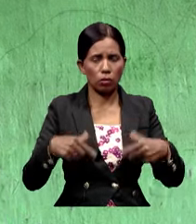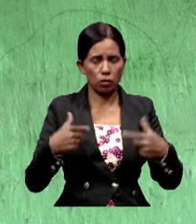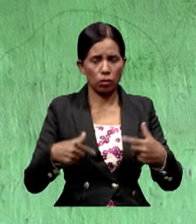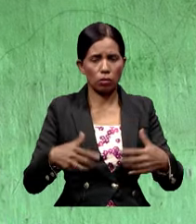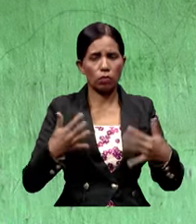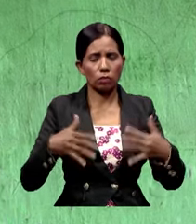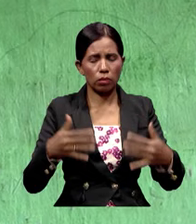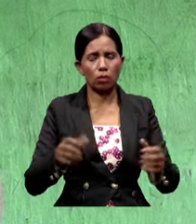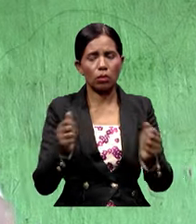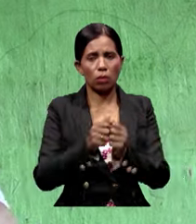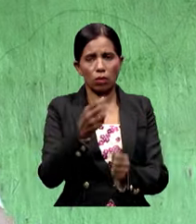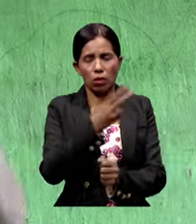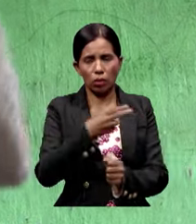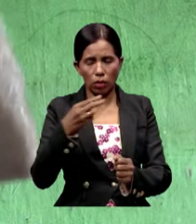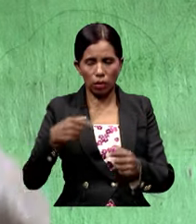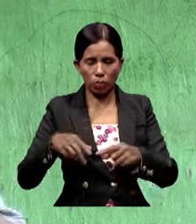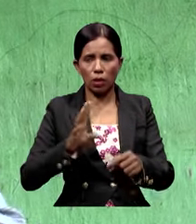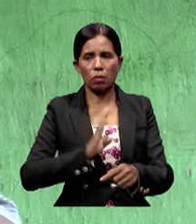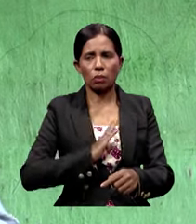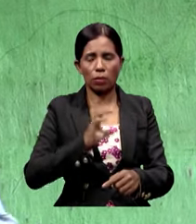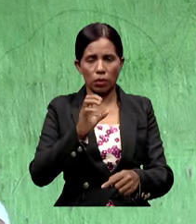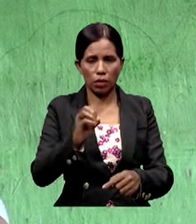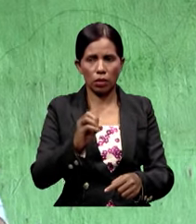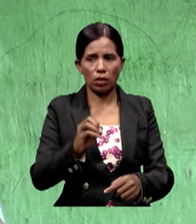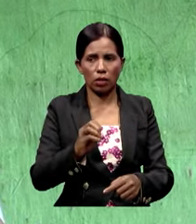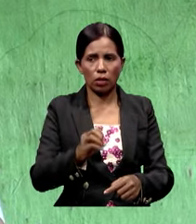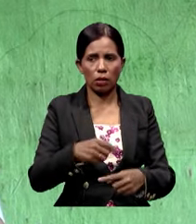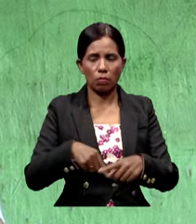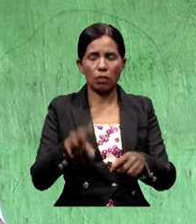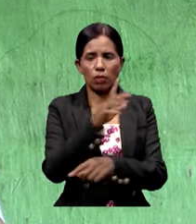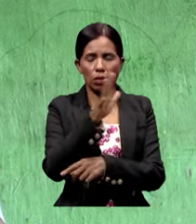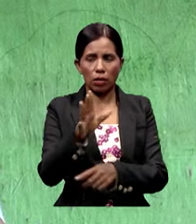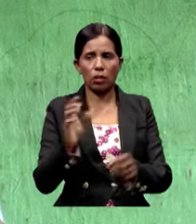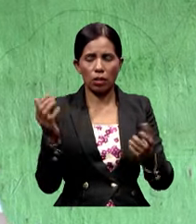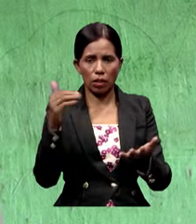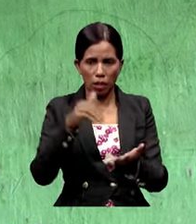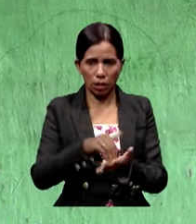ne, ya tawa ba mokonar ba balai gara hamal tu.